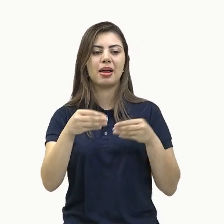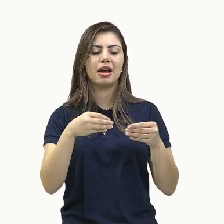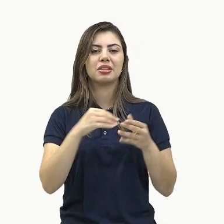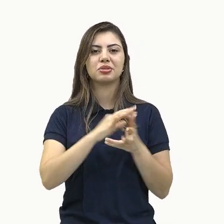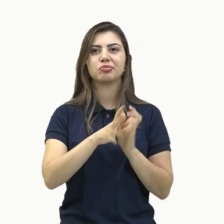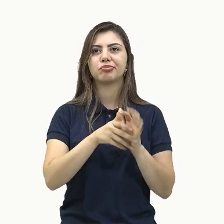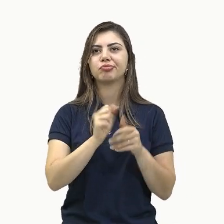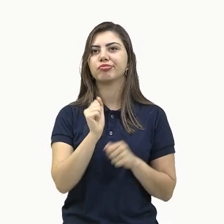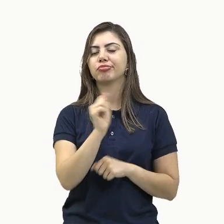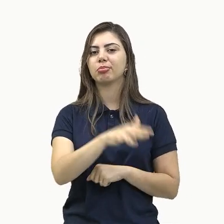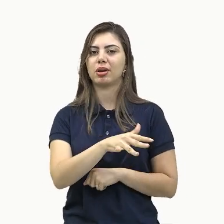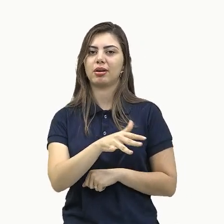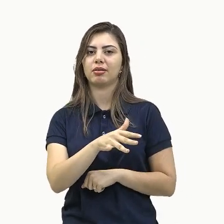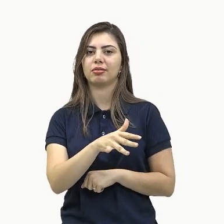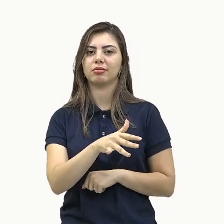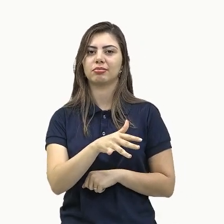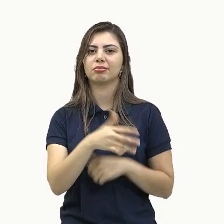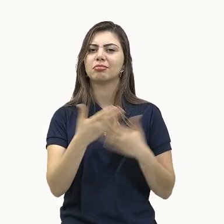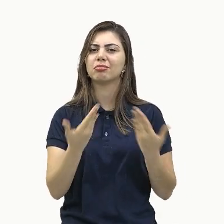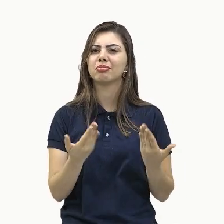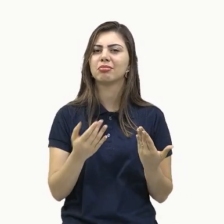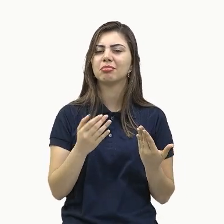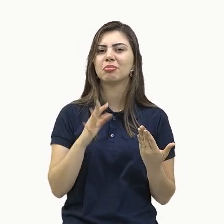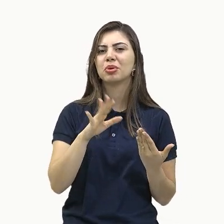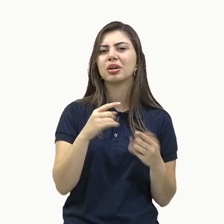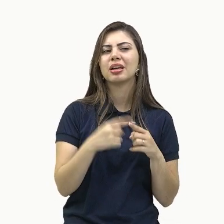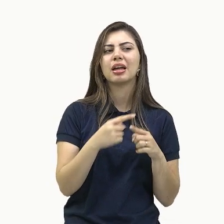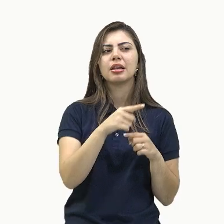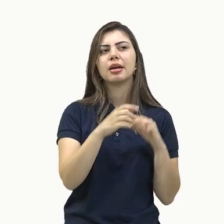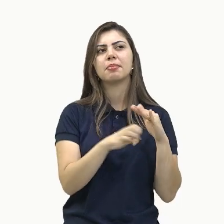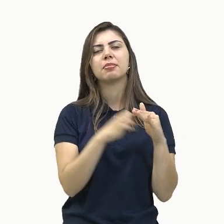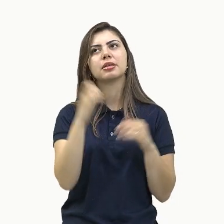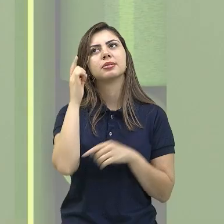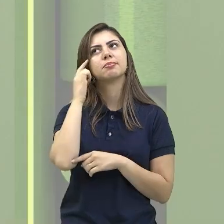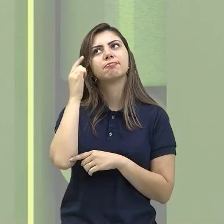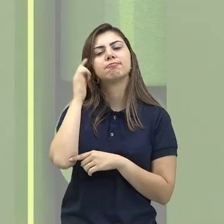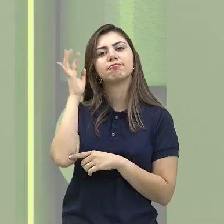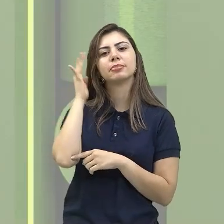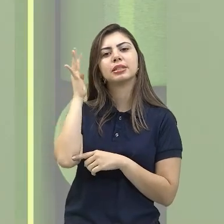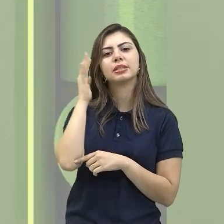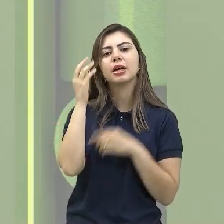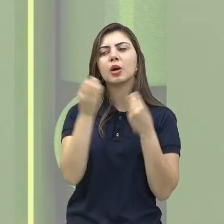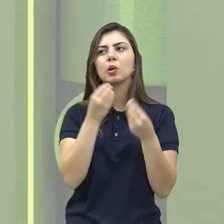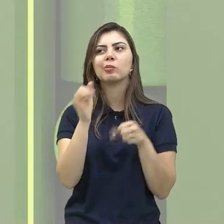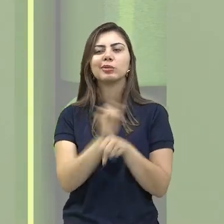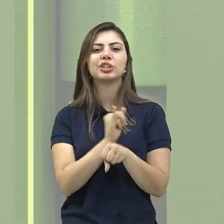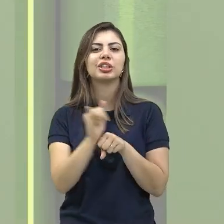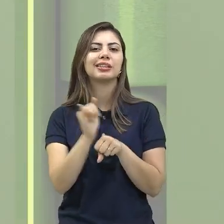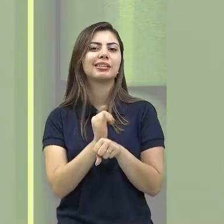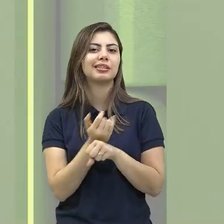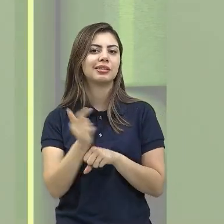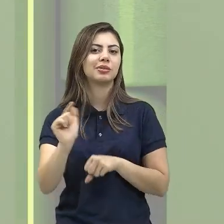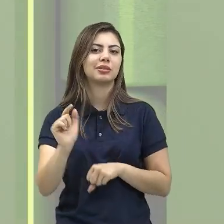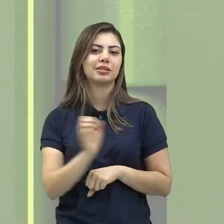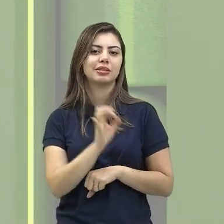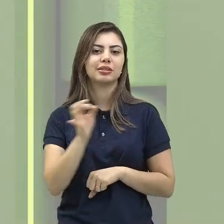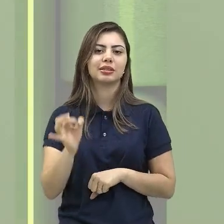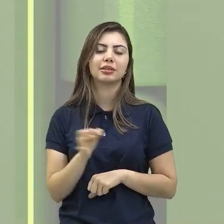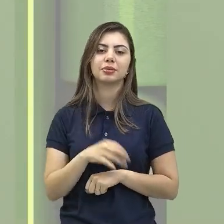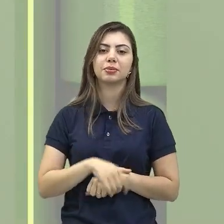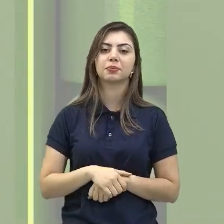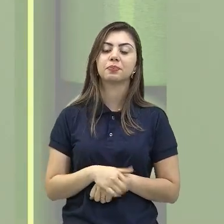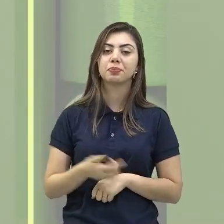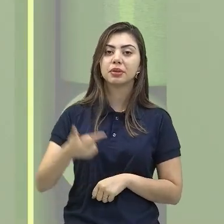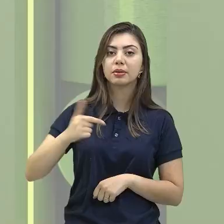na frente, porque isso vai fazer também com que aquela empresa veja que aquilo não está sendo uma prática adequada. Vocês ainda